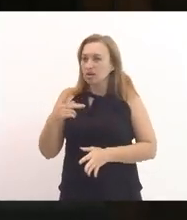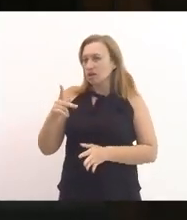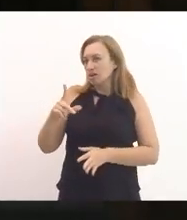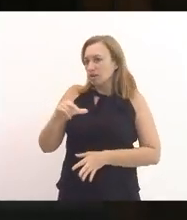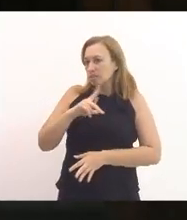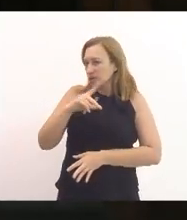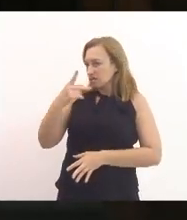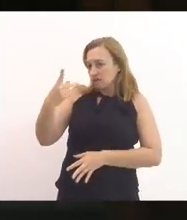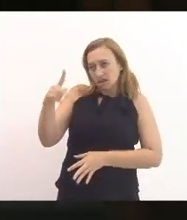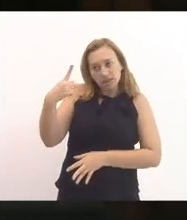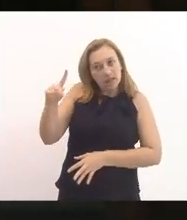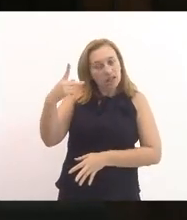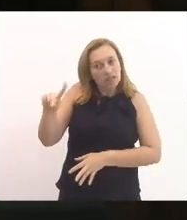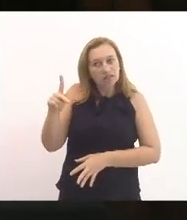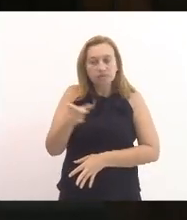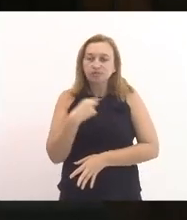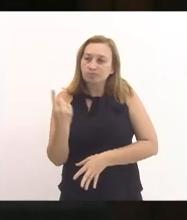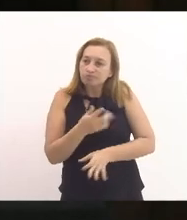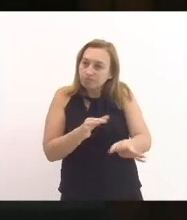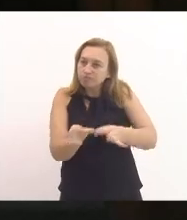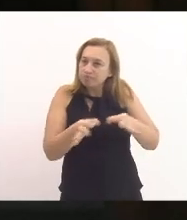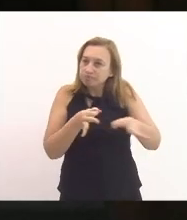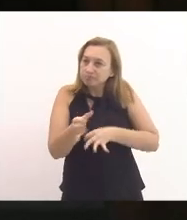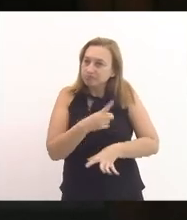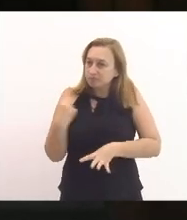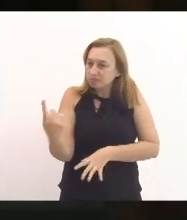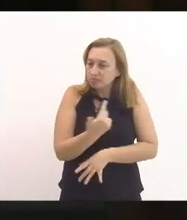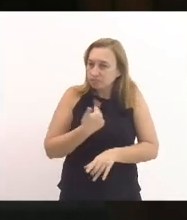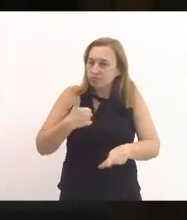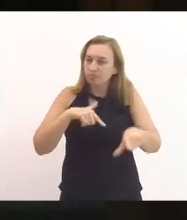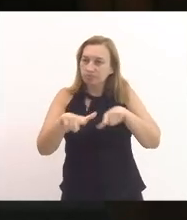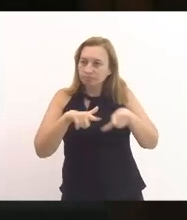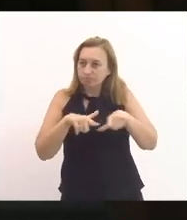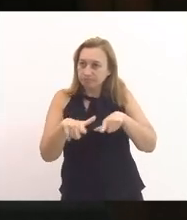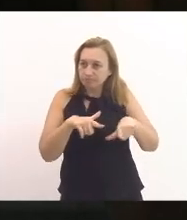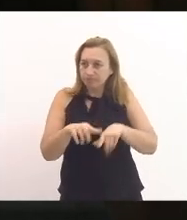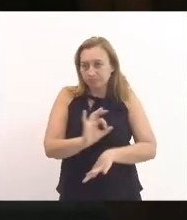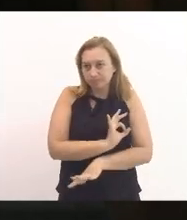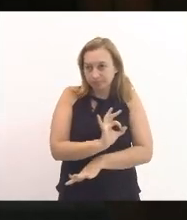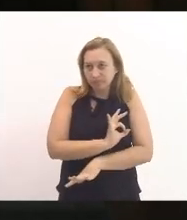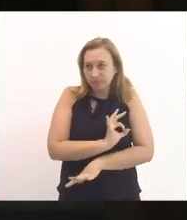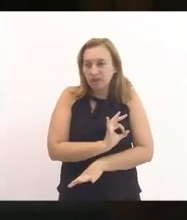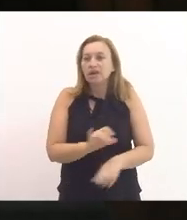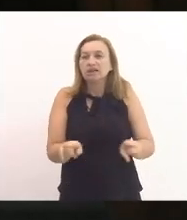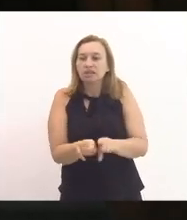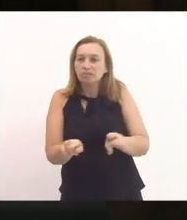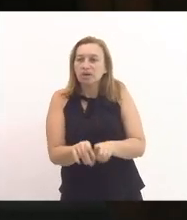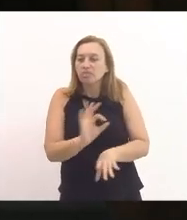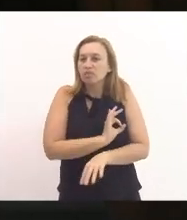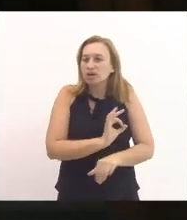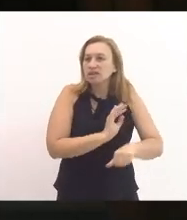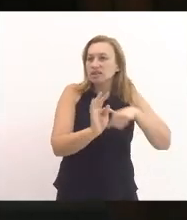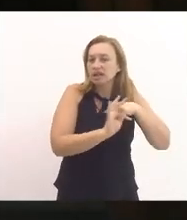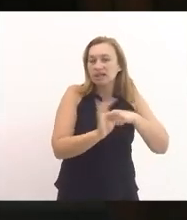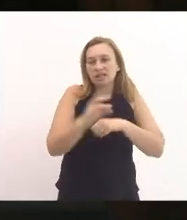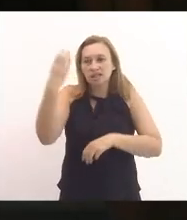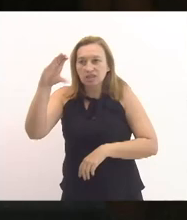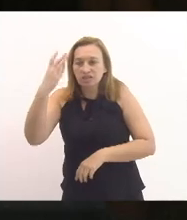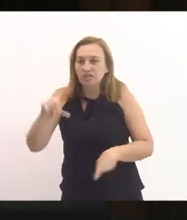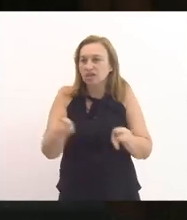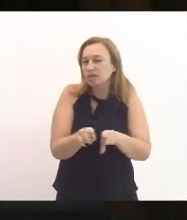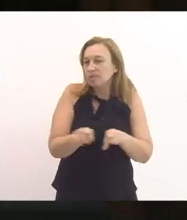falam por eles né Nós queremos aqui organizar Nossa carreira tiras temos aí a polícia técnico-científica também